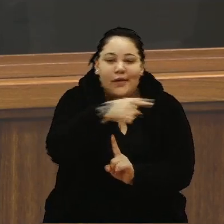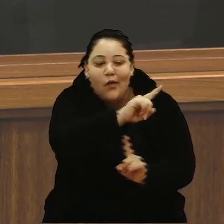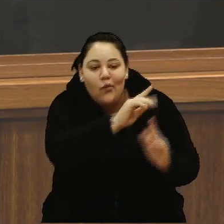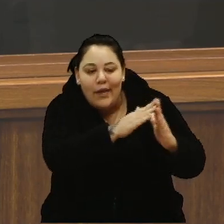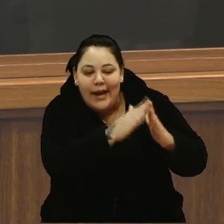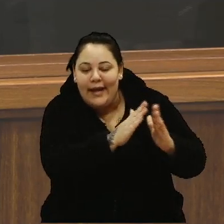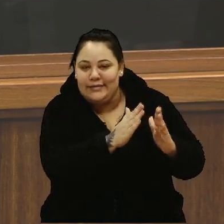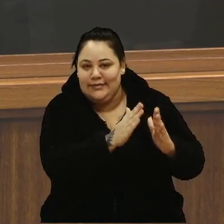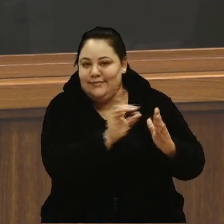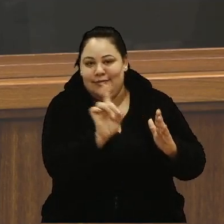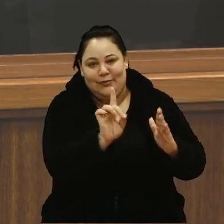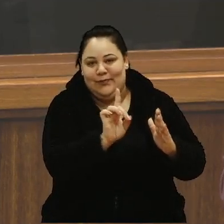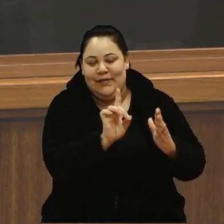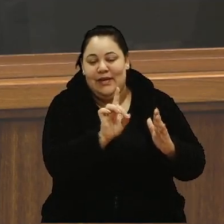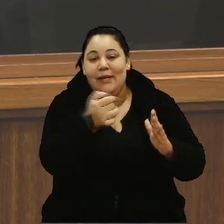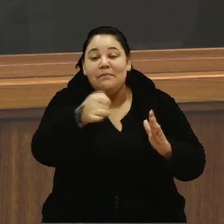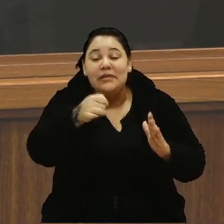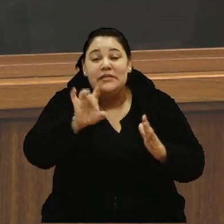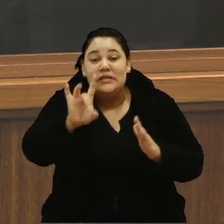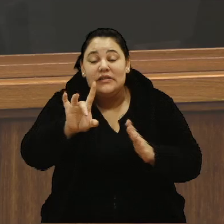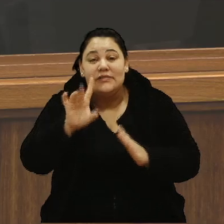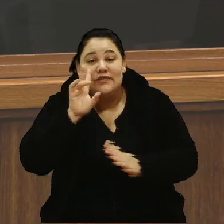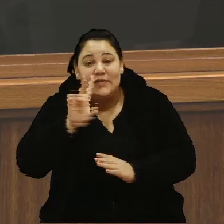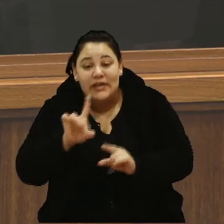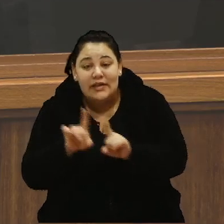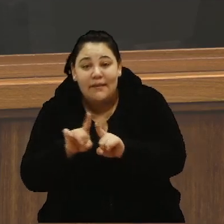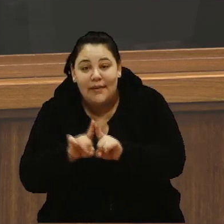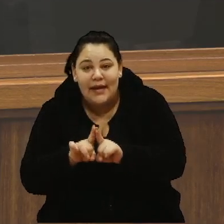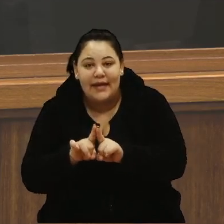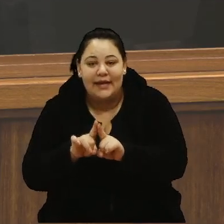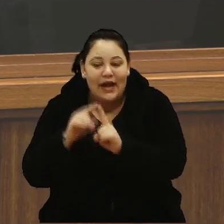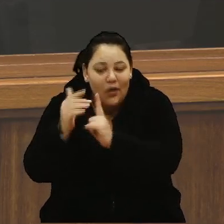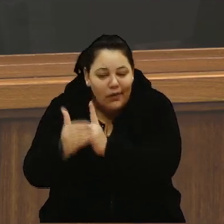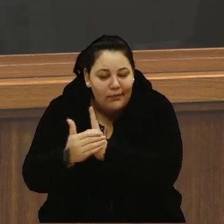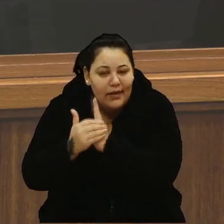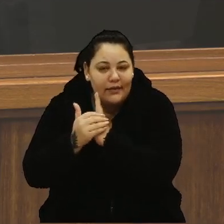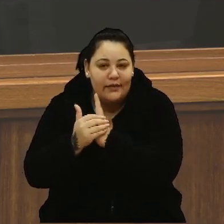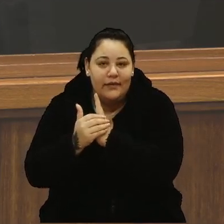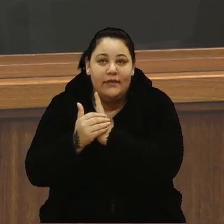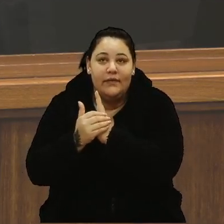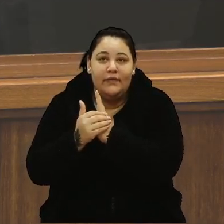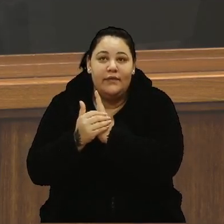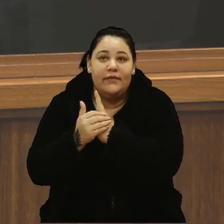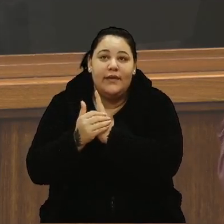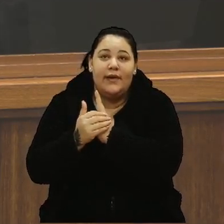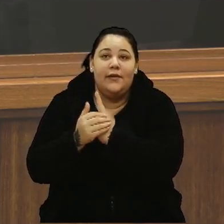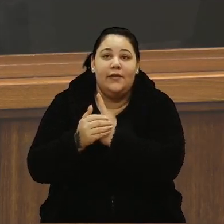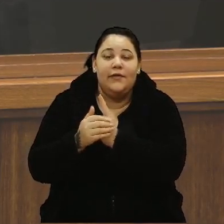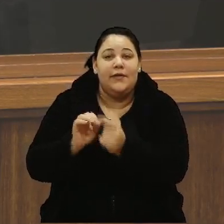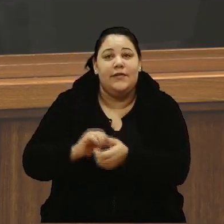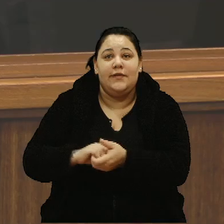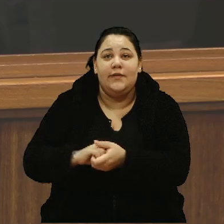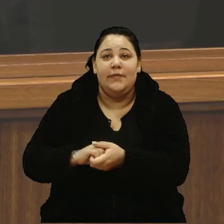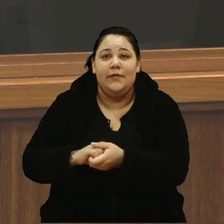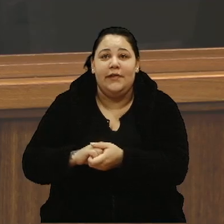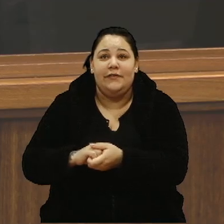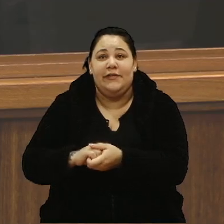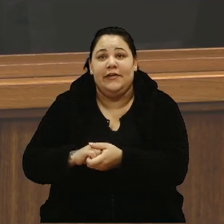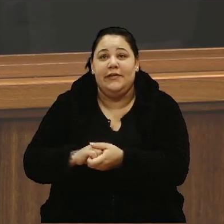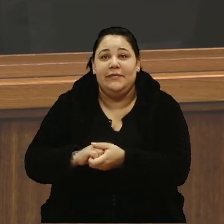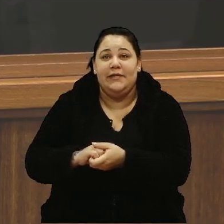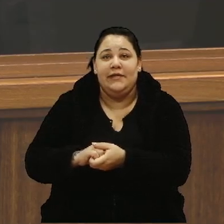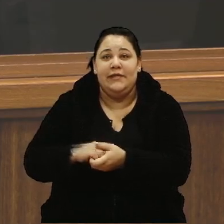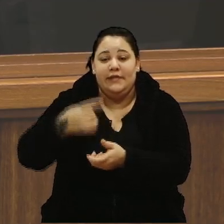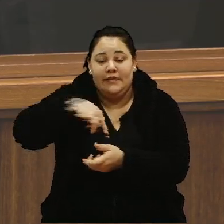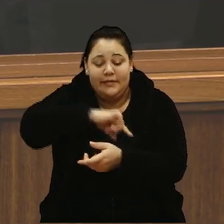dessas casas. Ela prevê também acolhimento. A FAS tinha uma equipe de